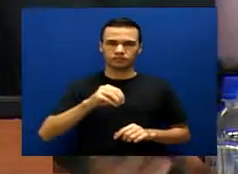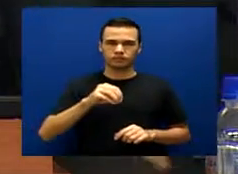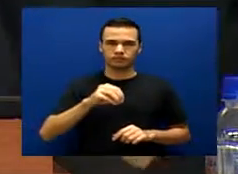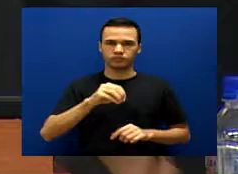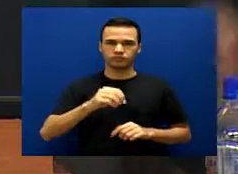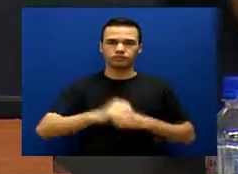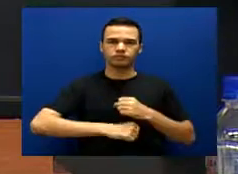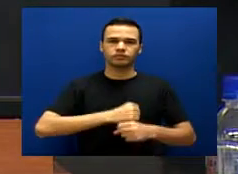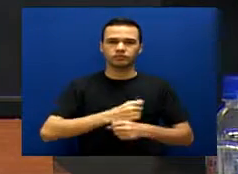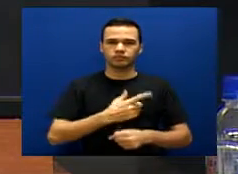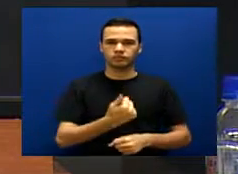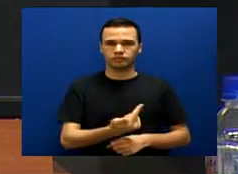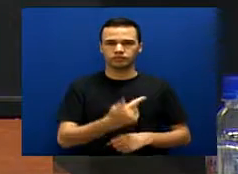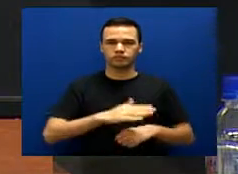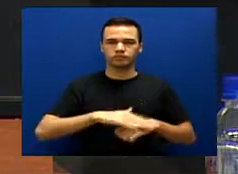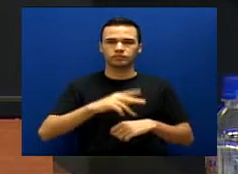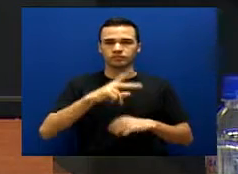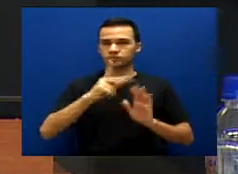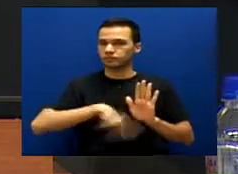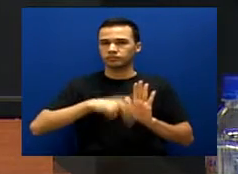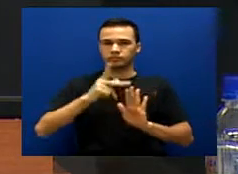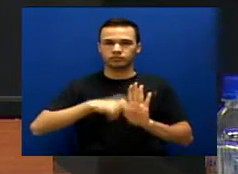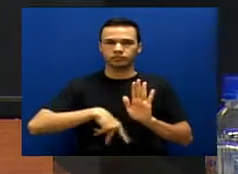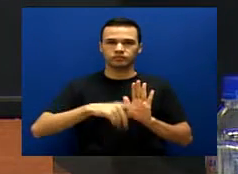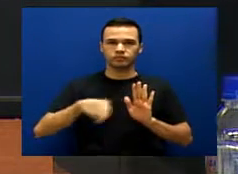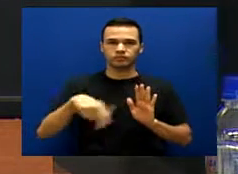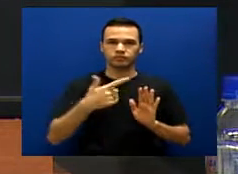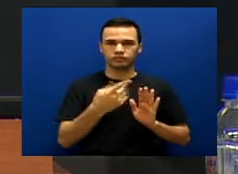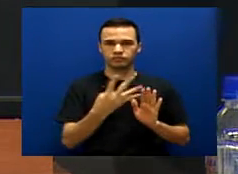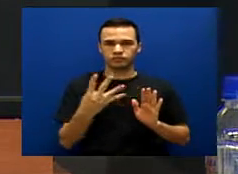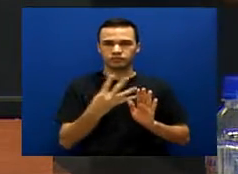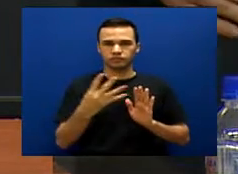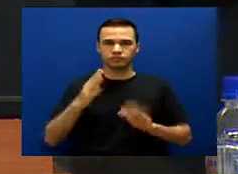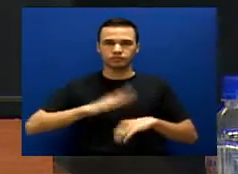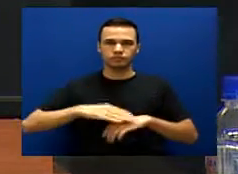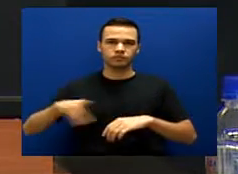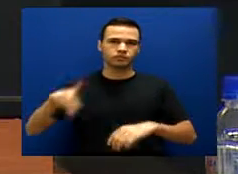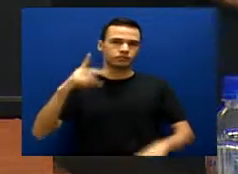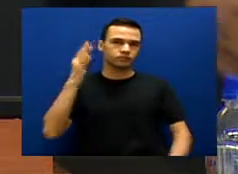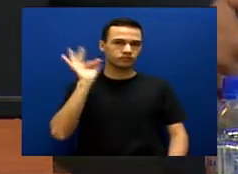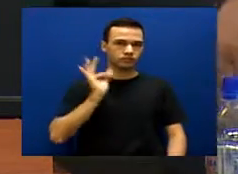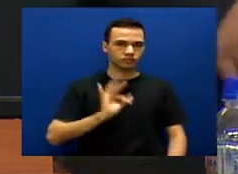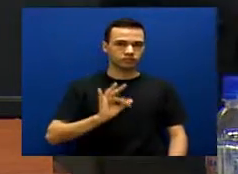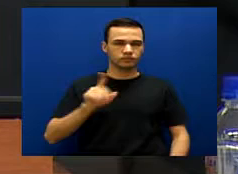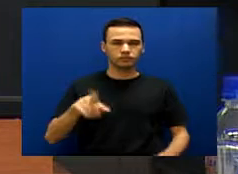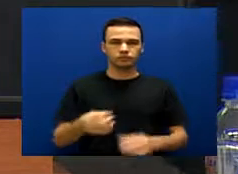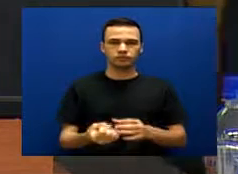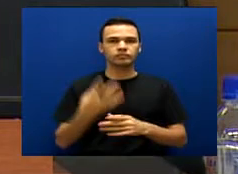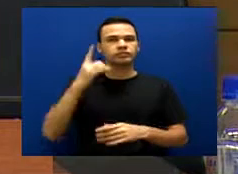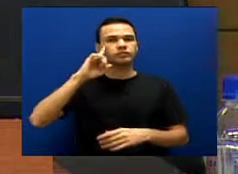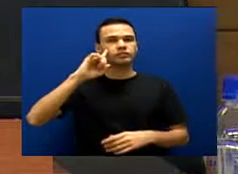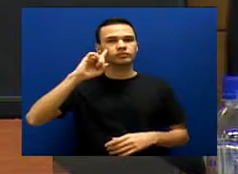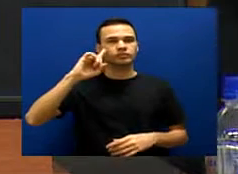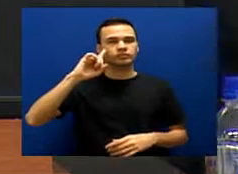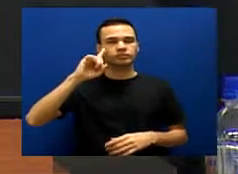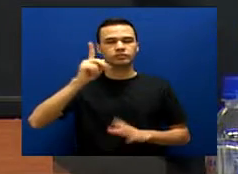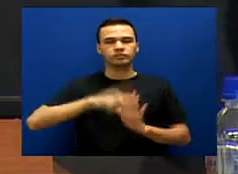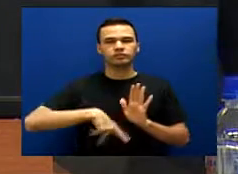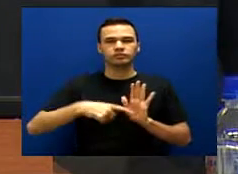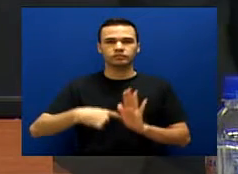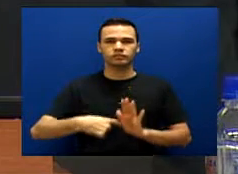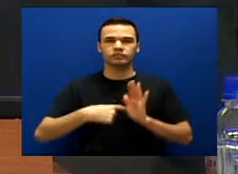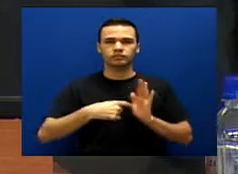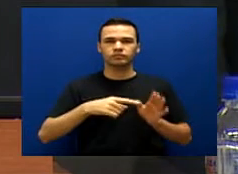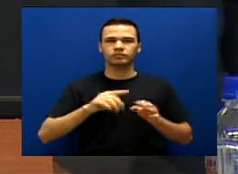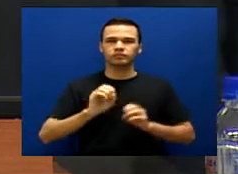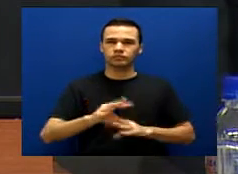Hernan. Projeto de lei 244, da vereadora Fernanda Garcia, institui o programa